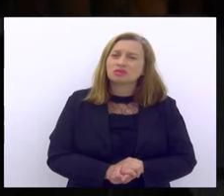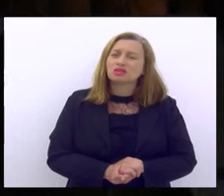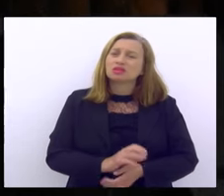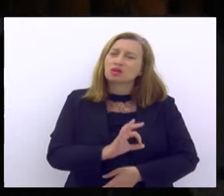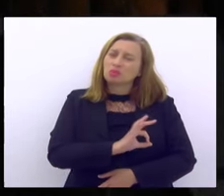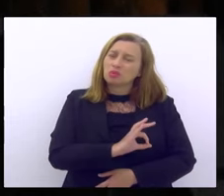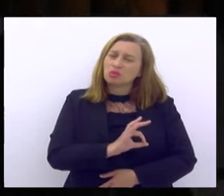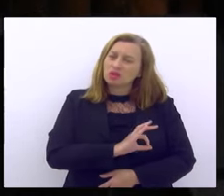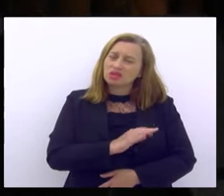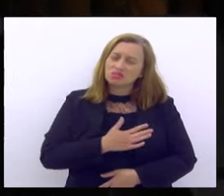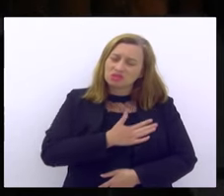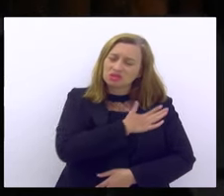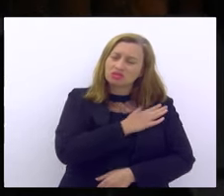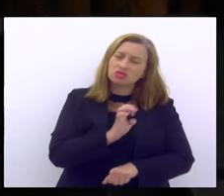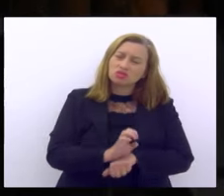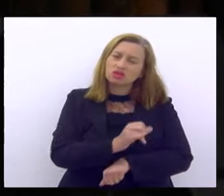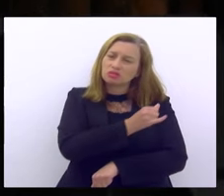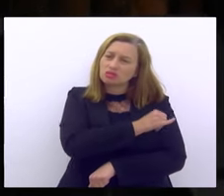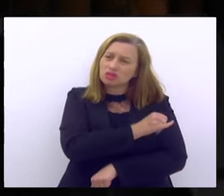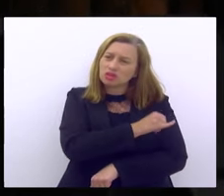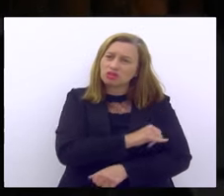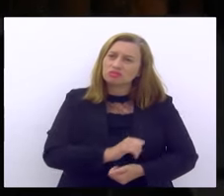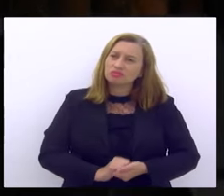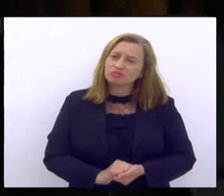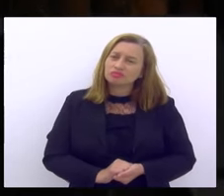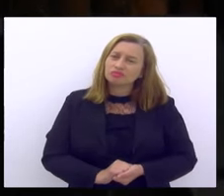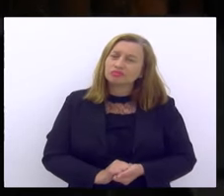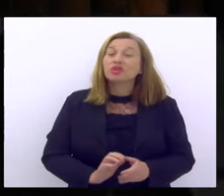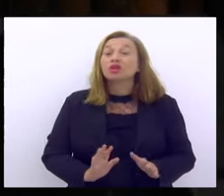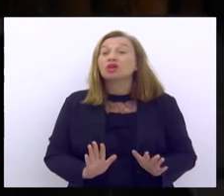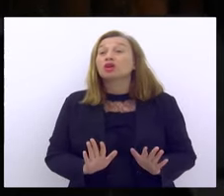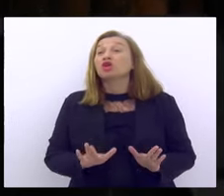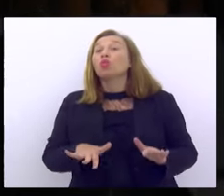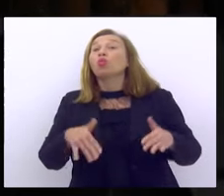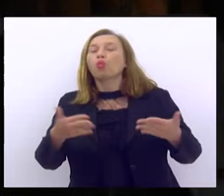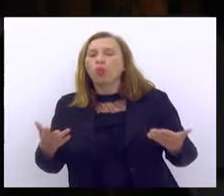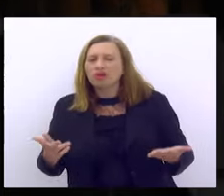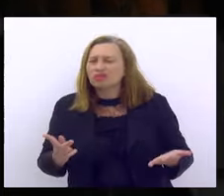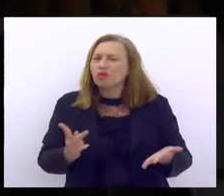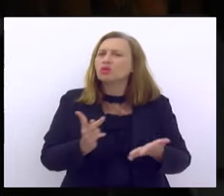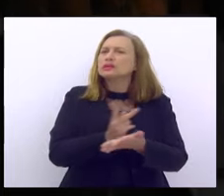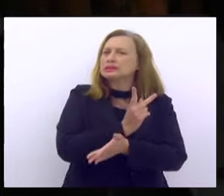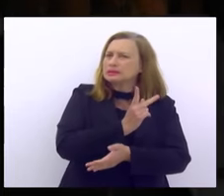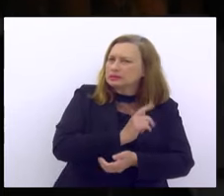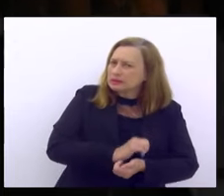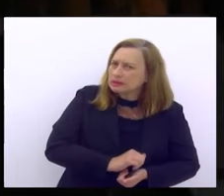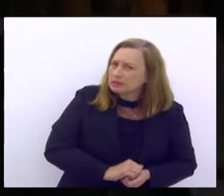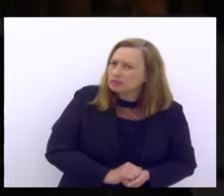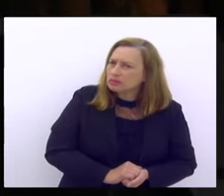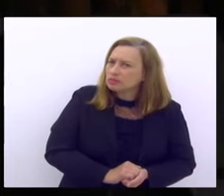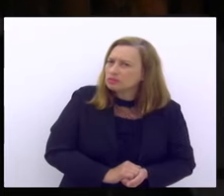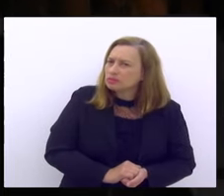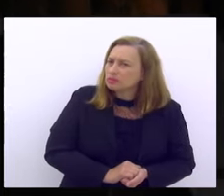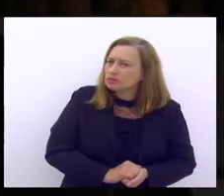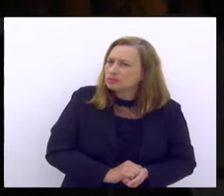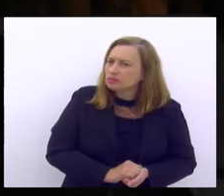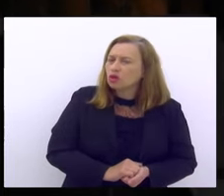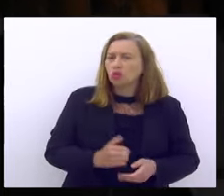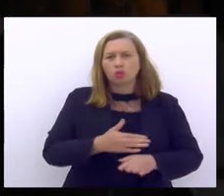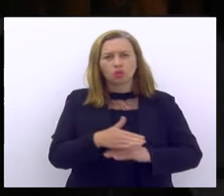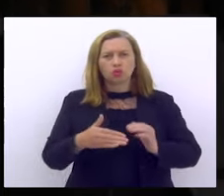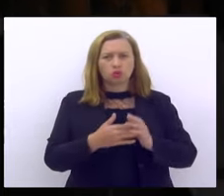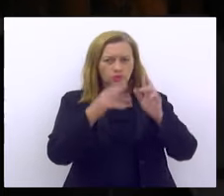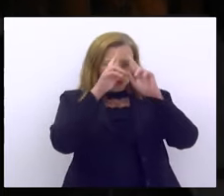Polícia Militar do Estado do Rio de Janeiro. Enquanto acontecia o fato, ou seja, com todo